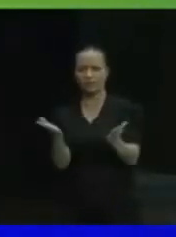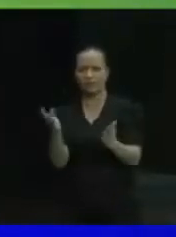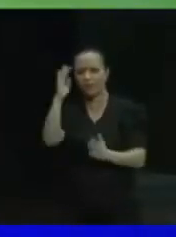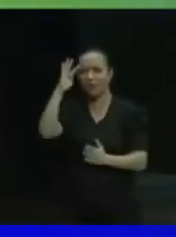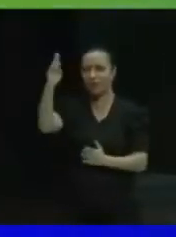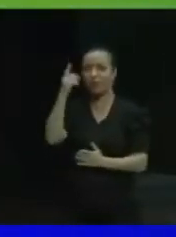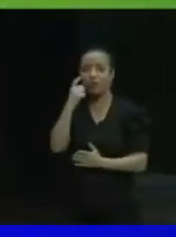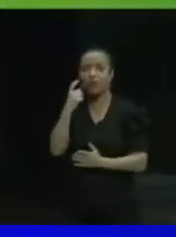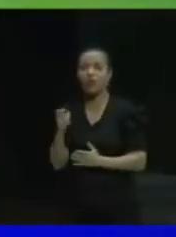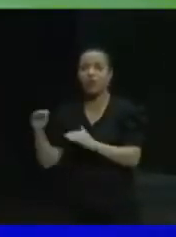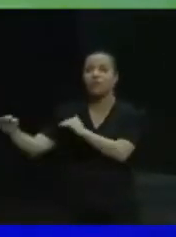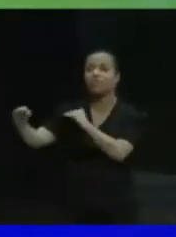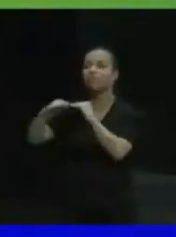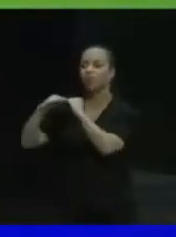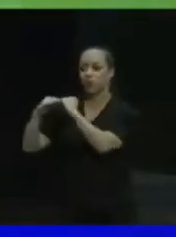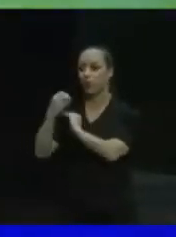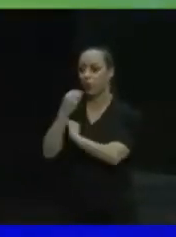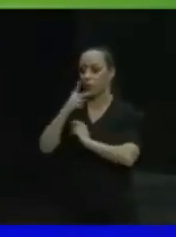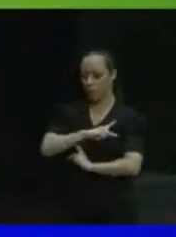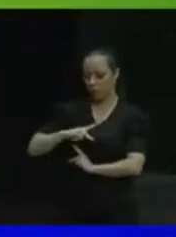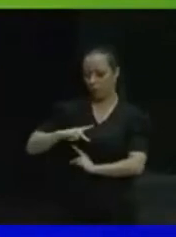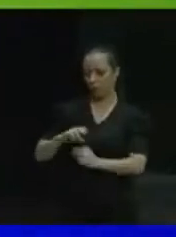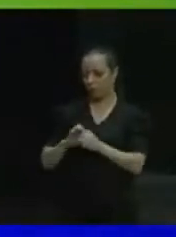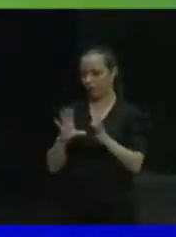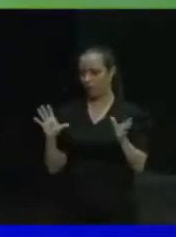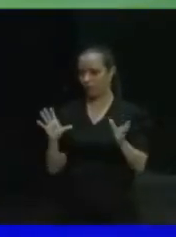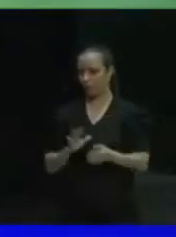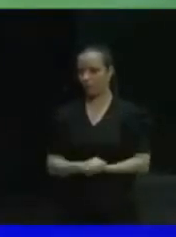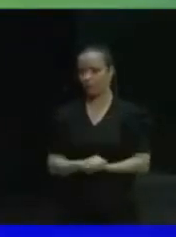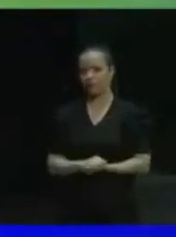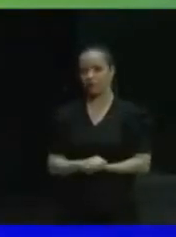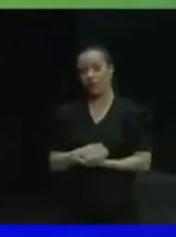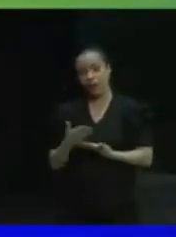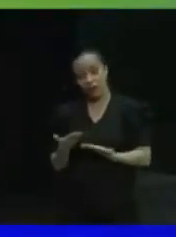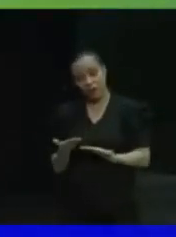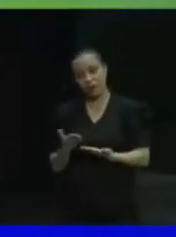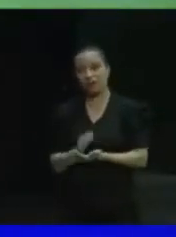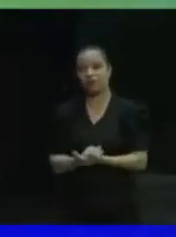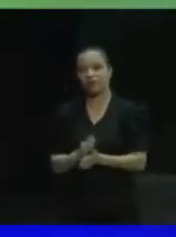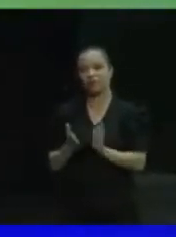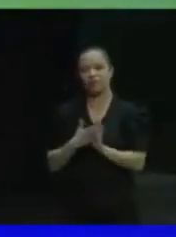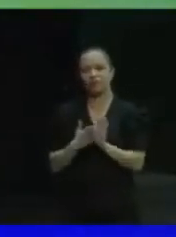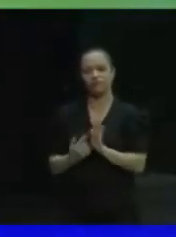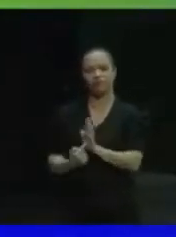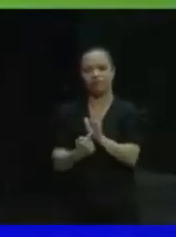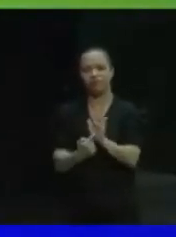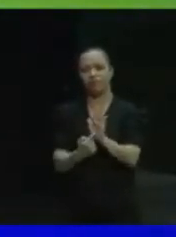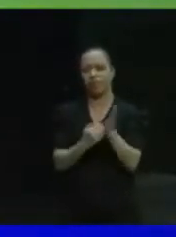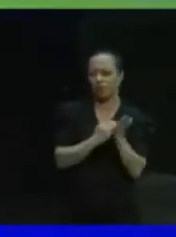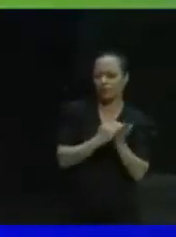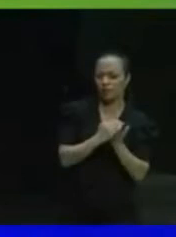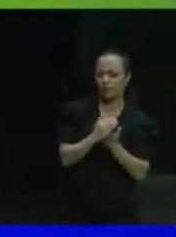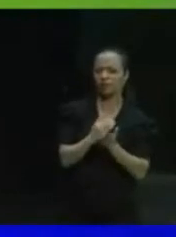no interesse comum e no bem público. Para tanto, proponho, desde o